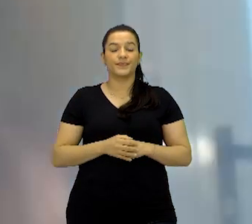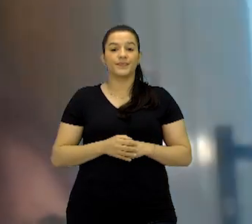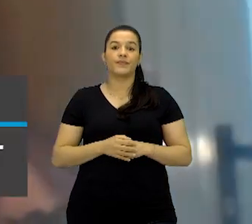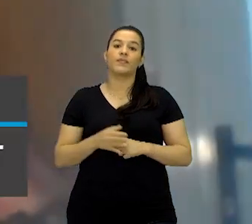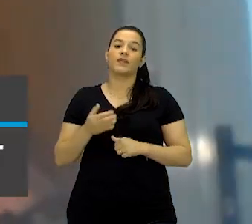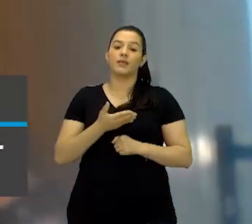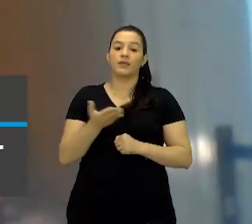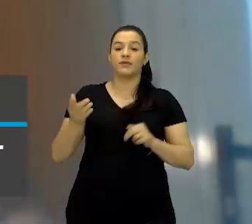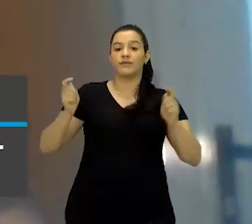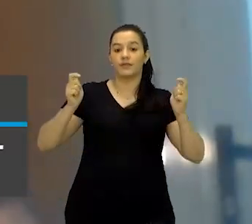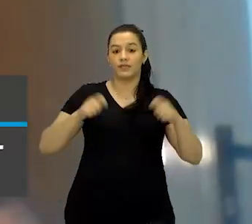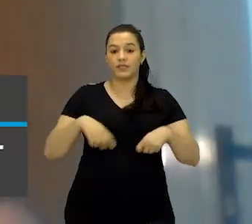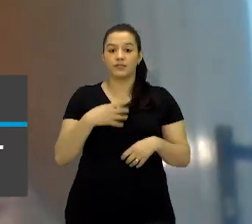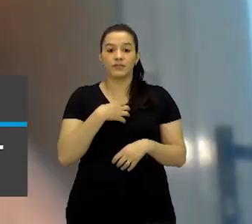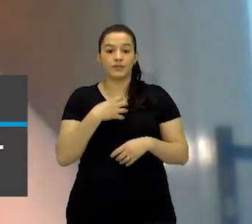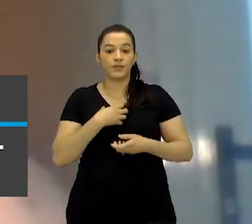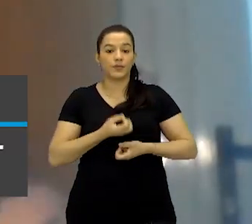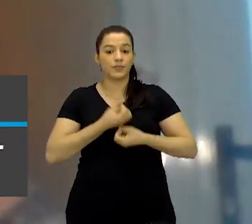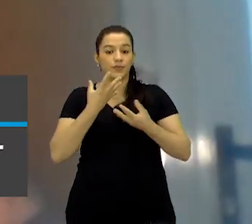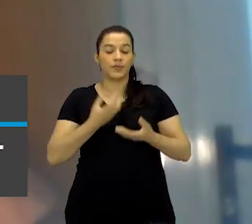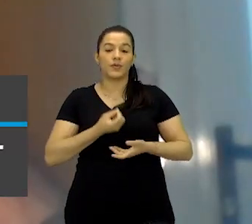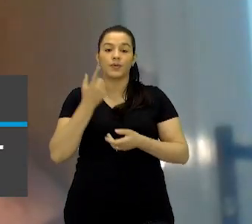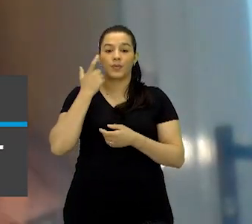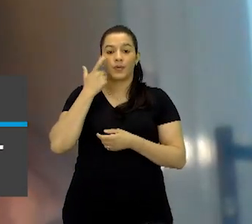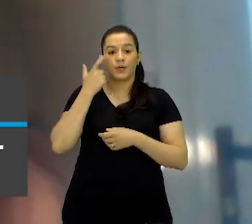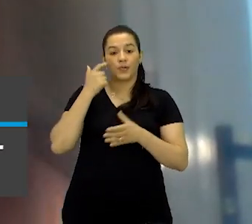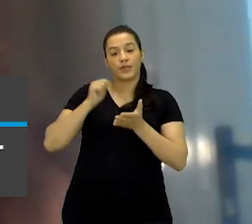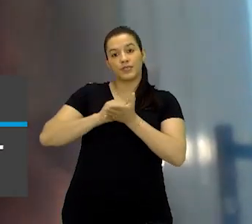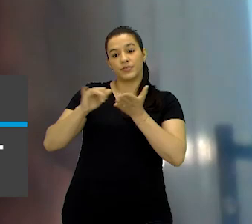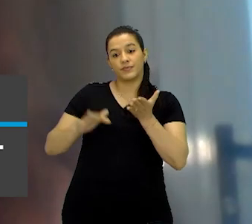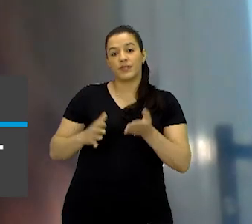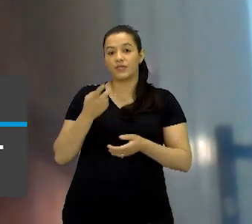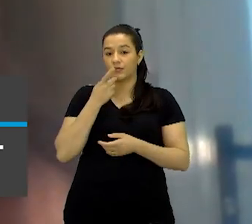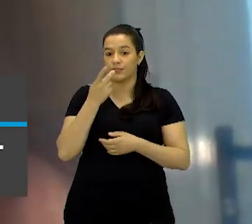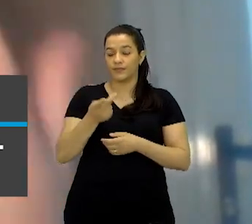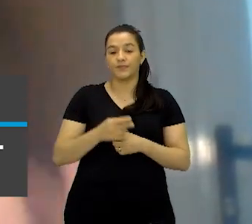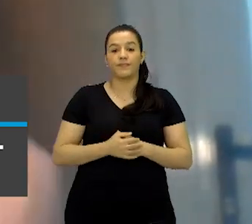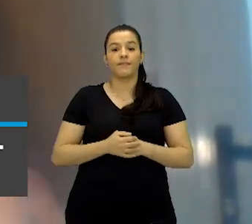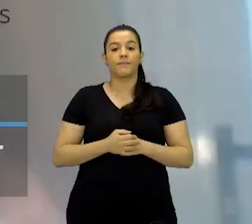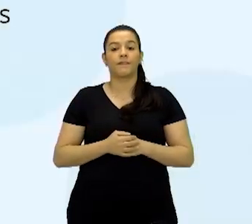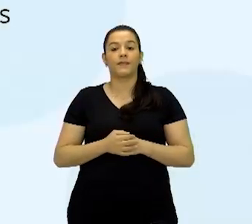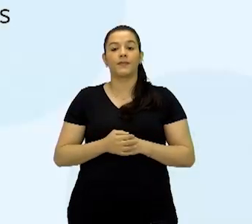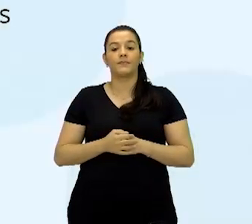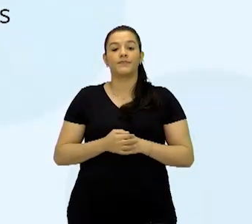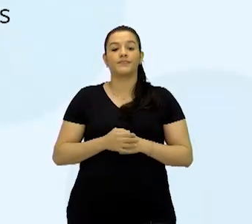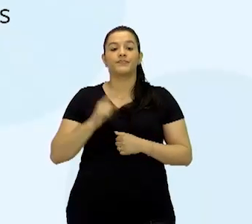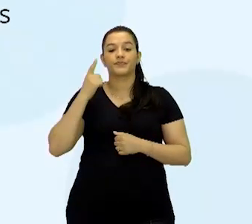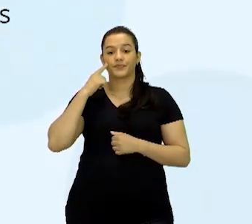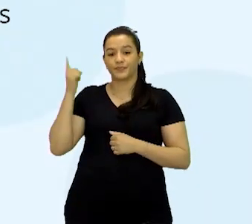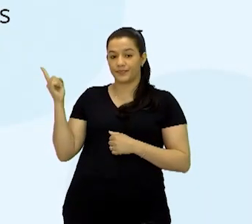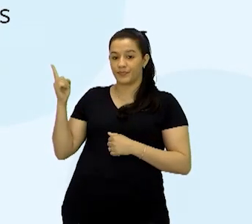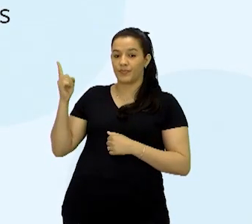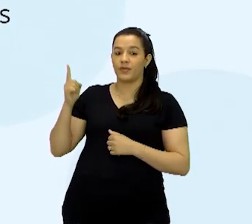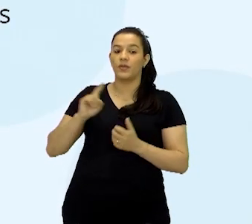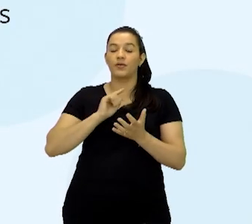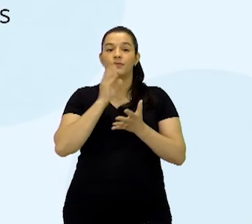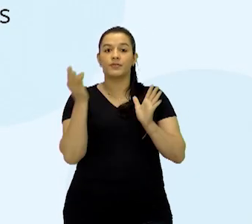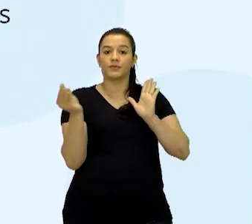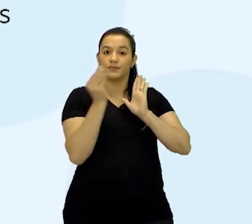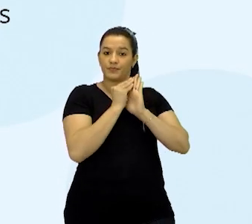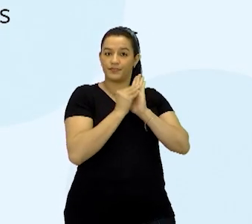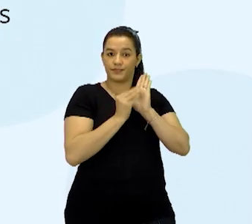em competências socioemocionais, olha aí a atividade que eu falei. Vamos registrar quais foram as